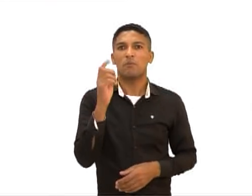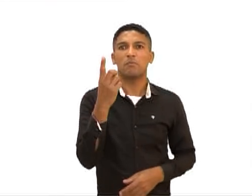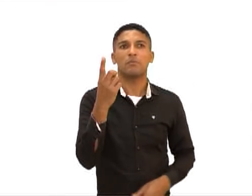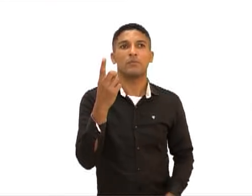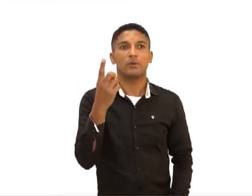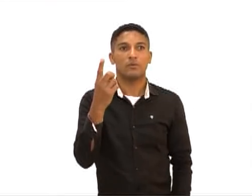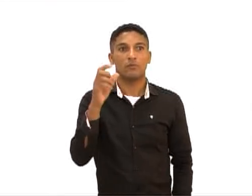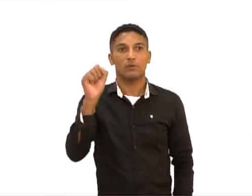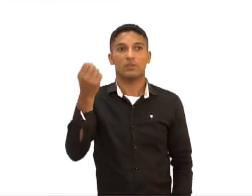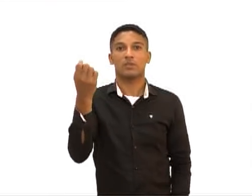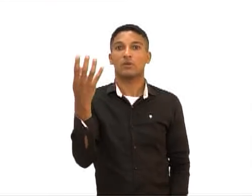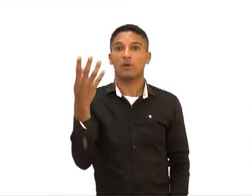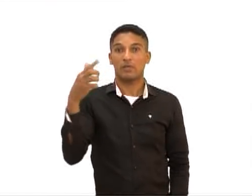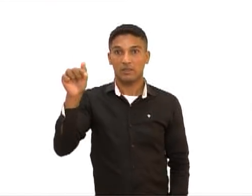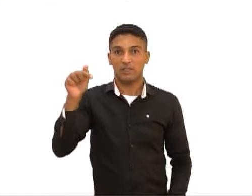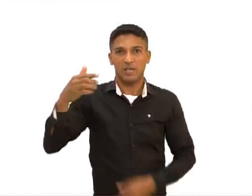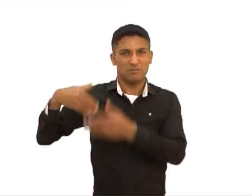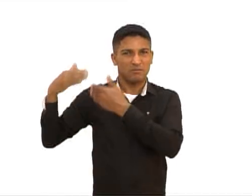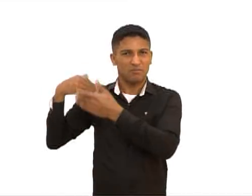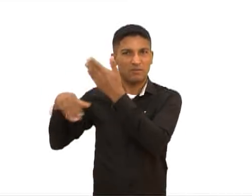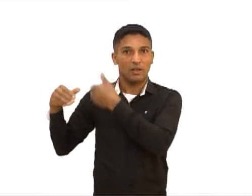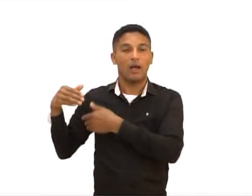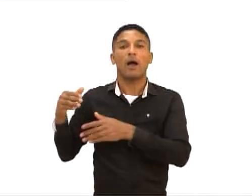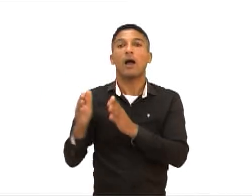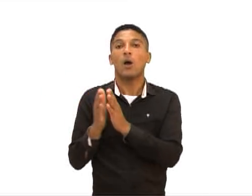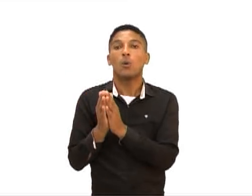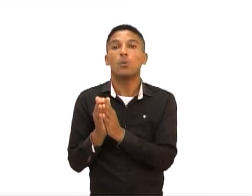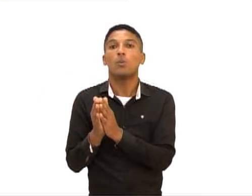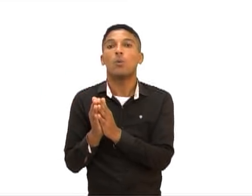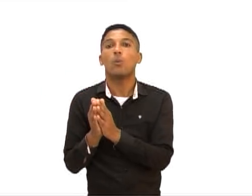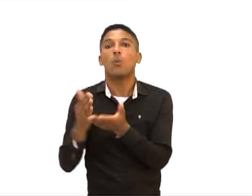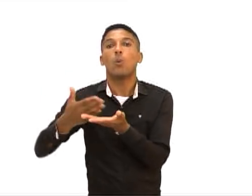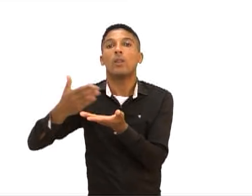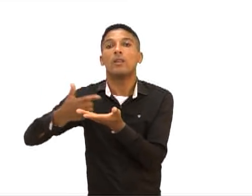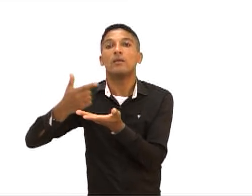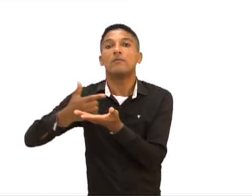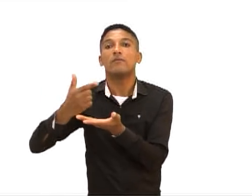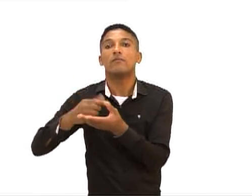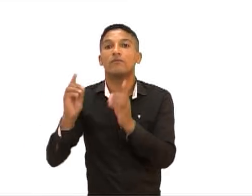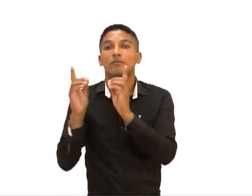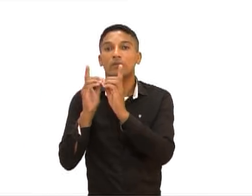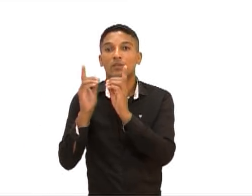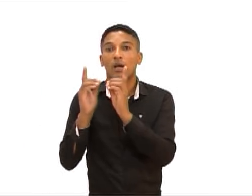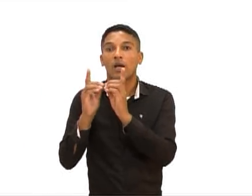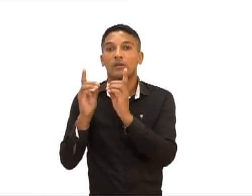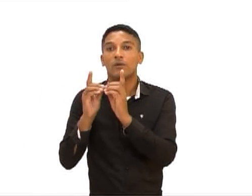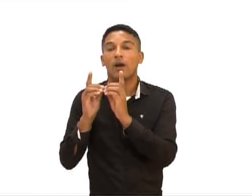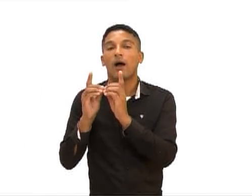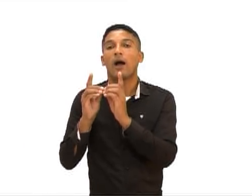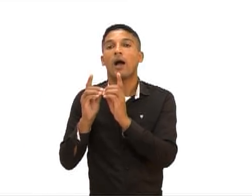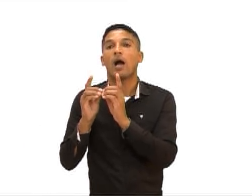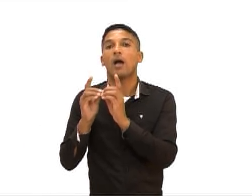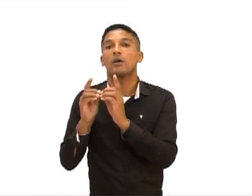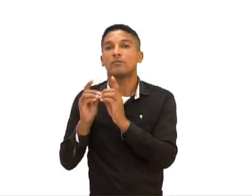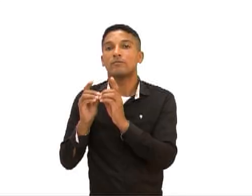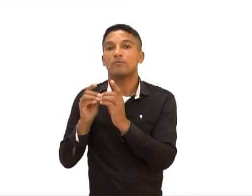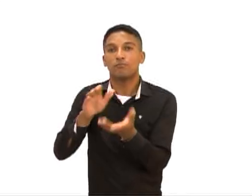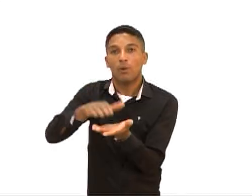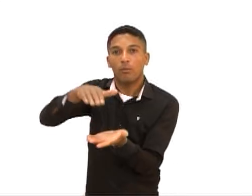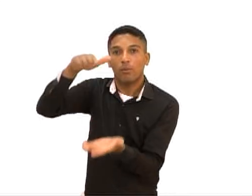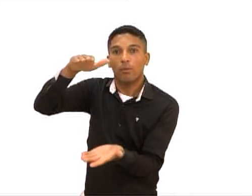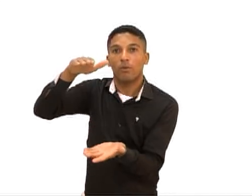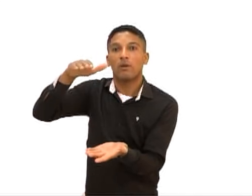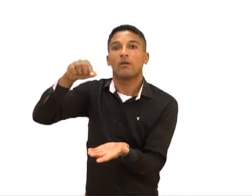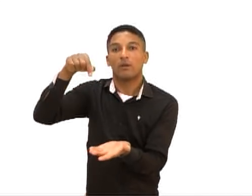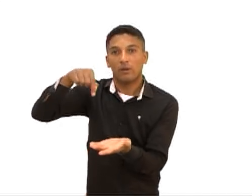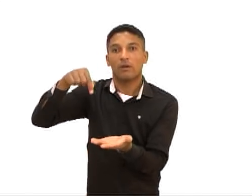a assumir um papel de grande importância na aprendizagem e na política educacional. Os primeiros livros didáticos,